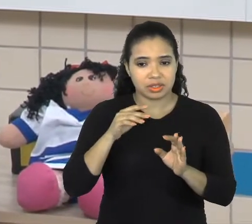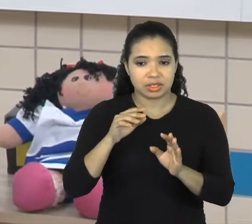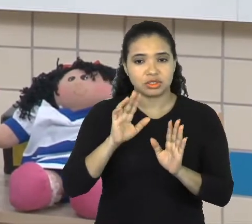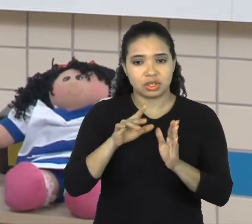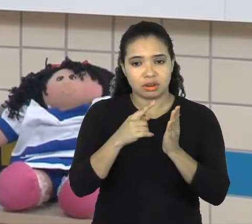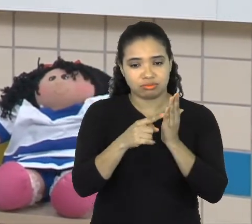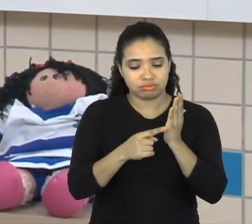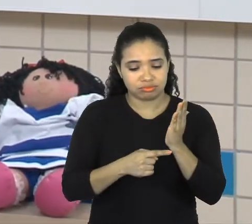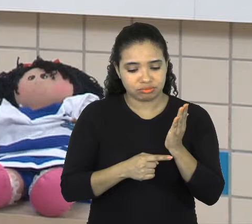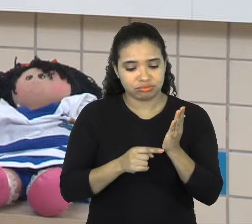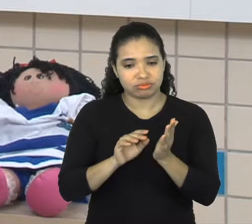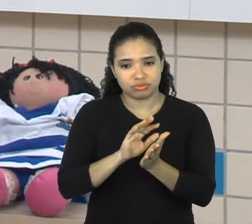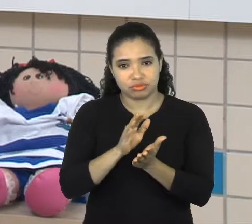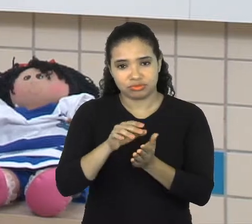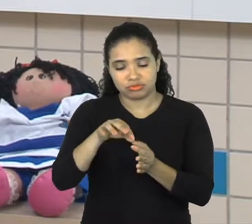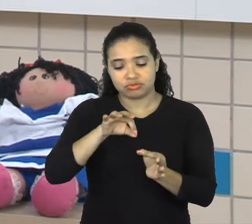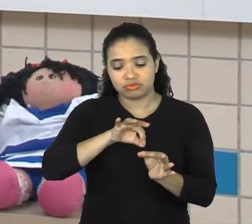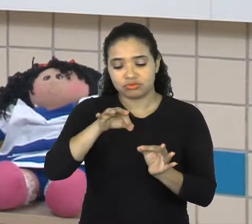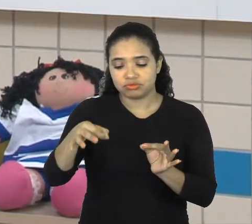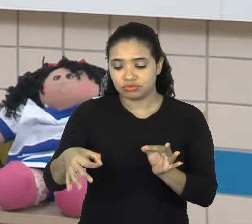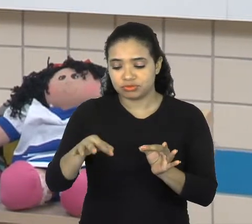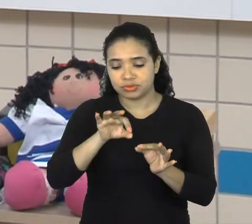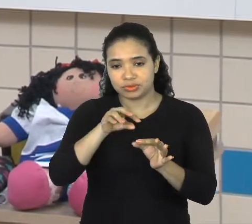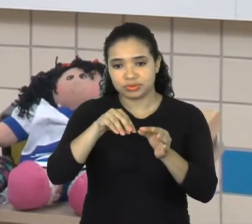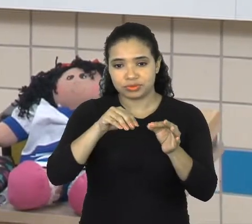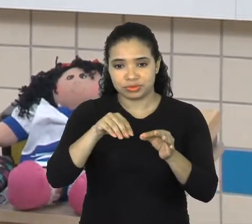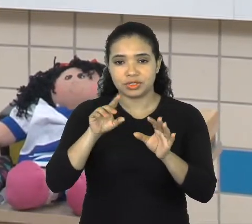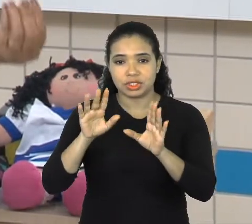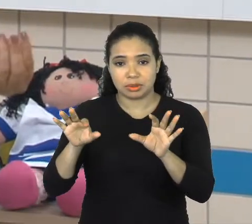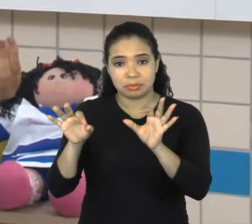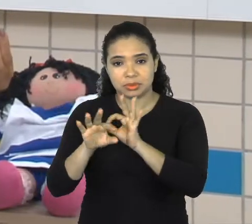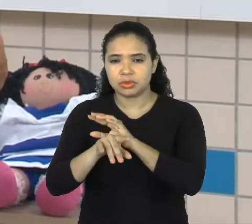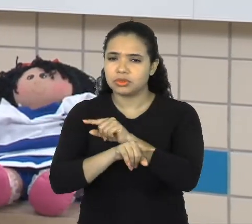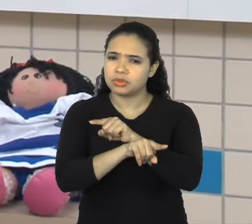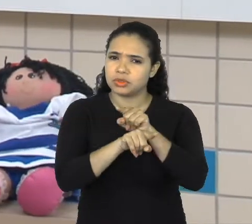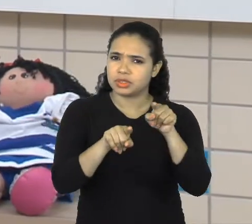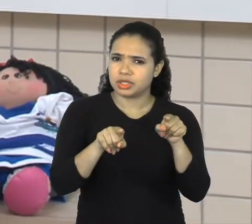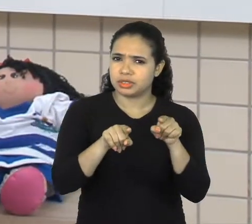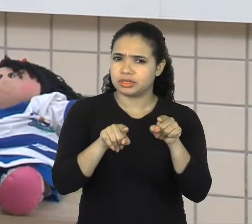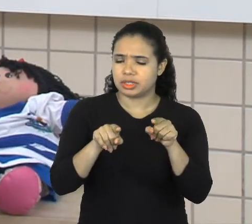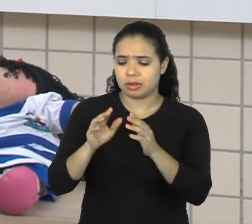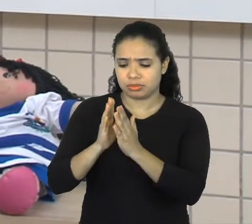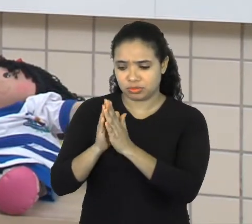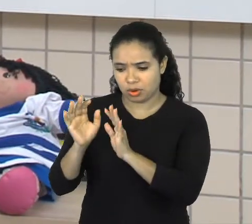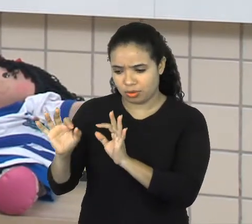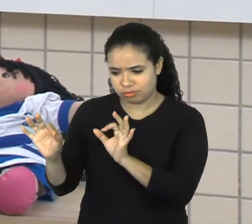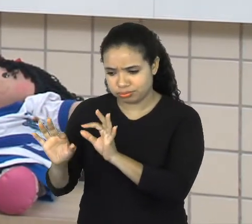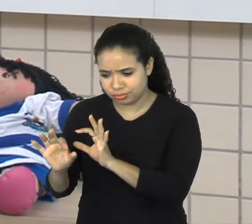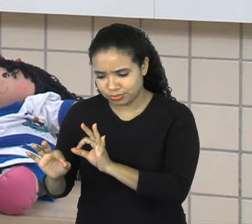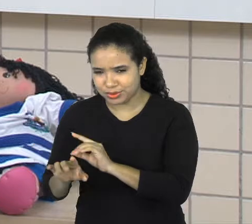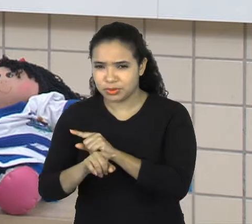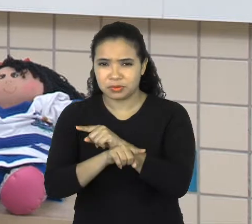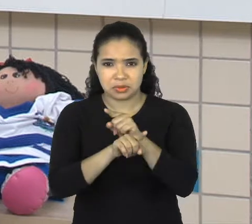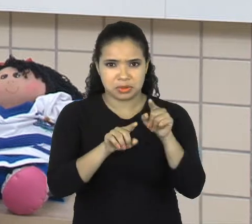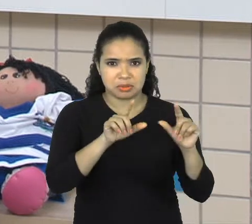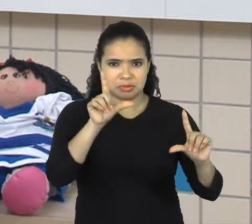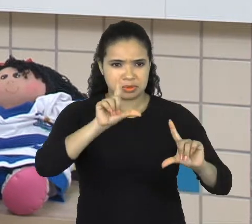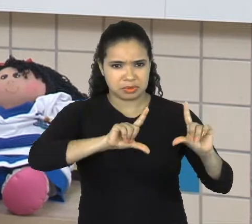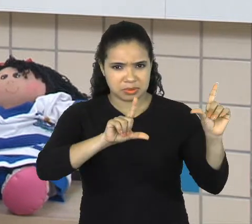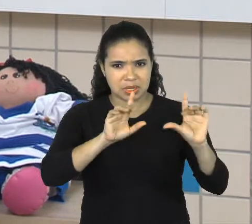aqui, o estojo. Ela vem para a aula preparada. E vocês? Quando vocês vão para frente da telinha, já vão